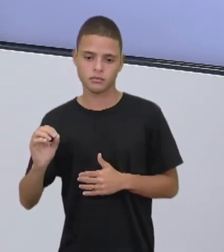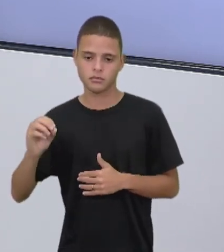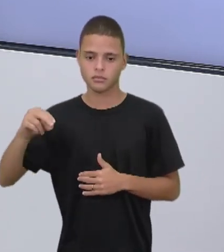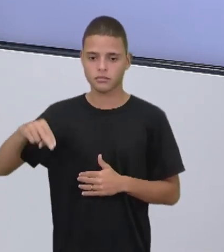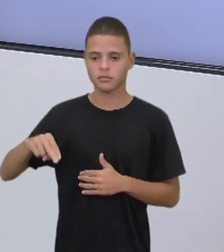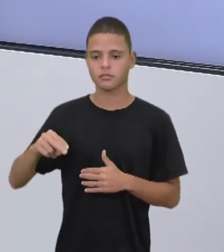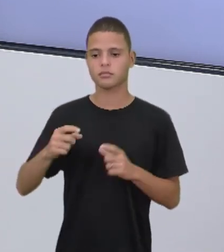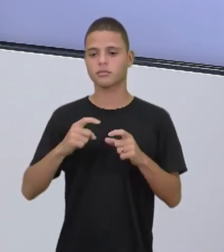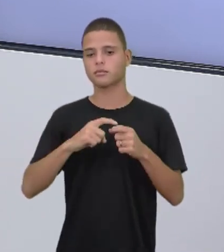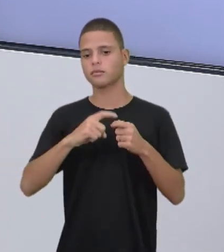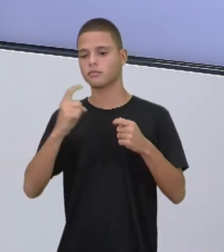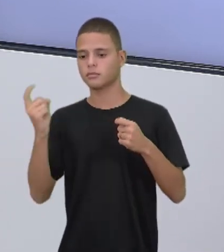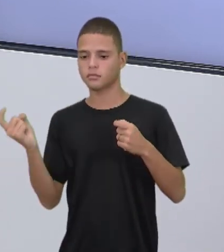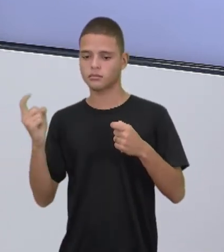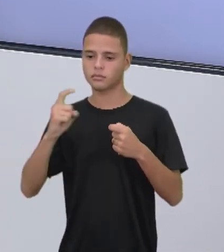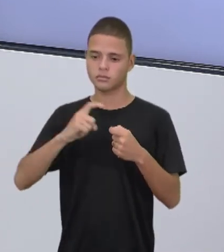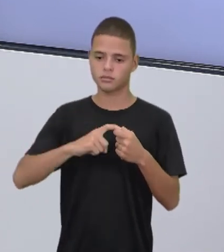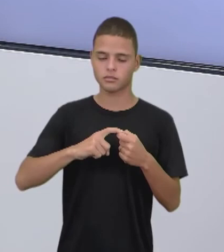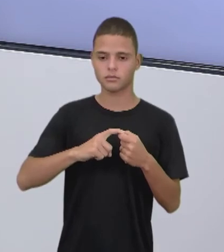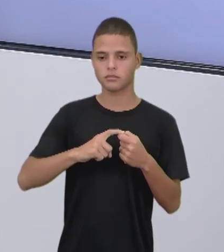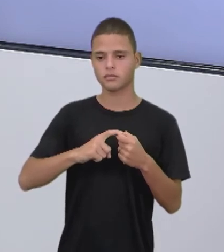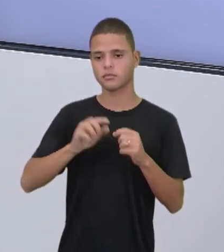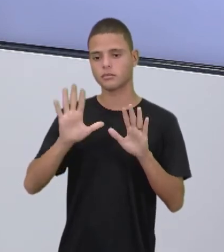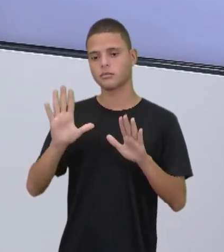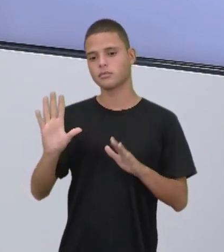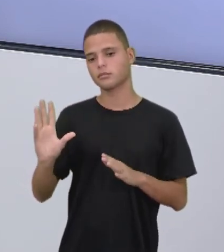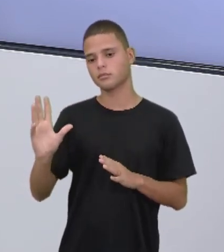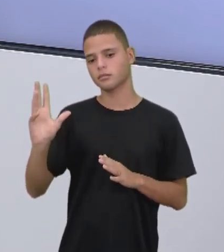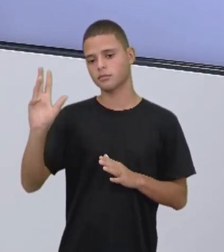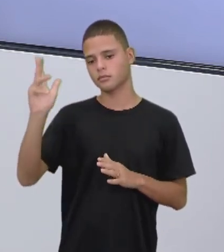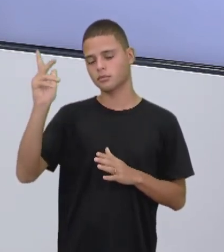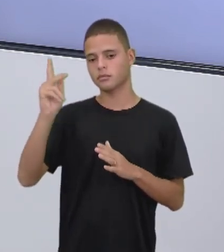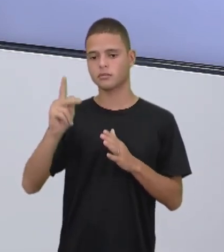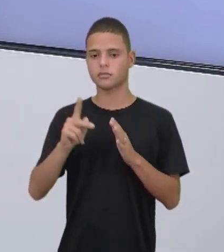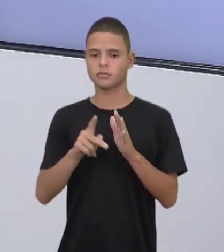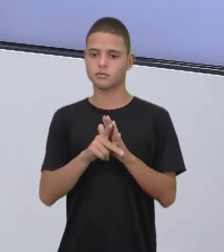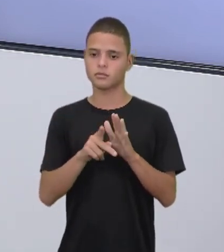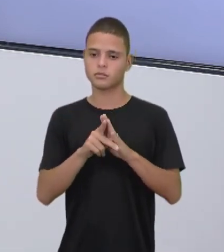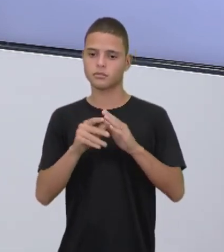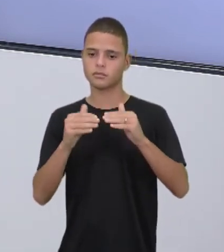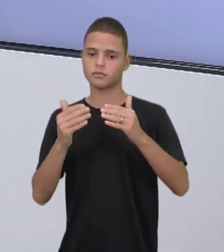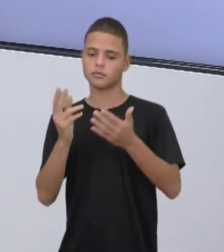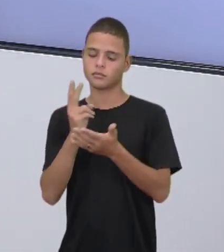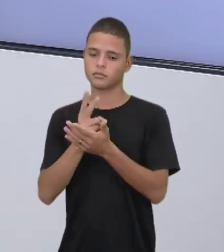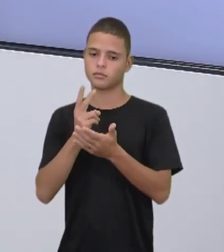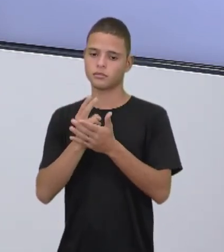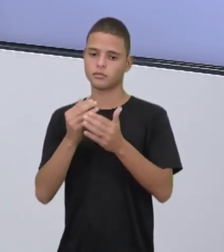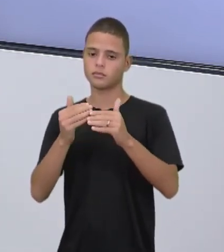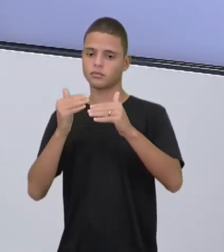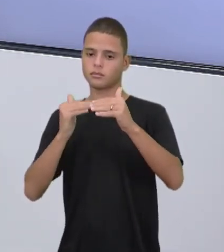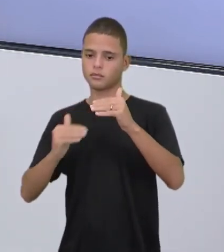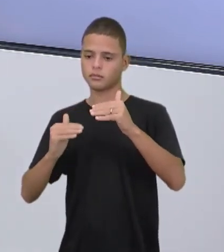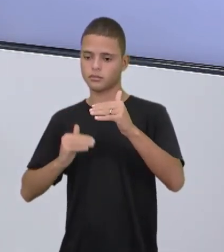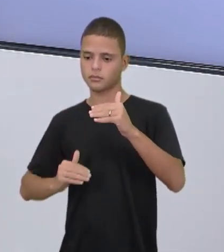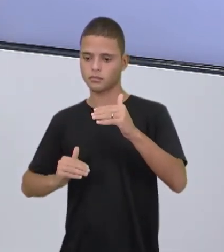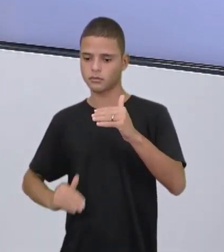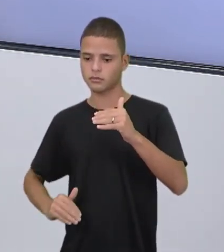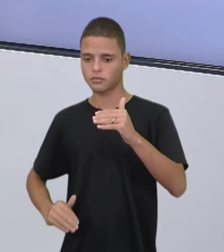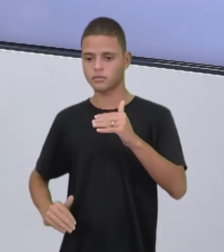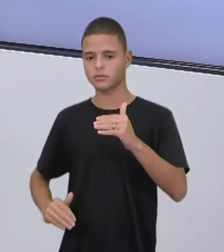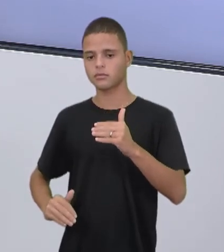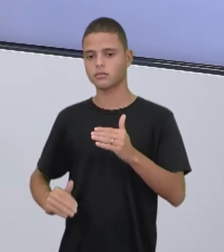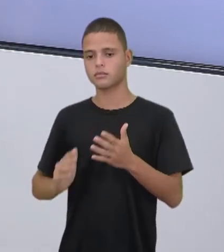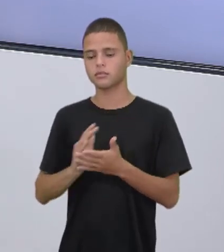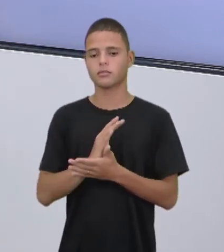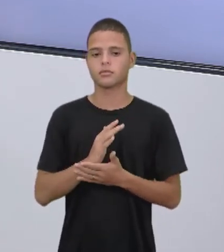quando ela volta, ela emite esse fóton. Só que isso acontece numa cadeia, né? Vai derrubando todo mundo aqui, né, todos os elementos, e aí os